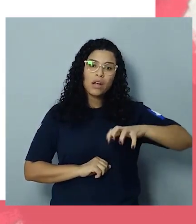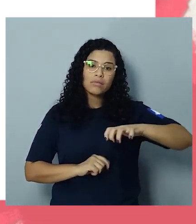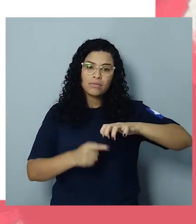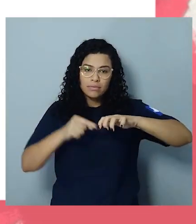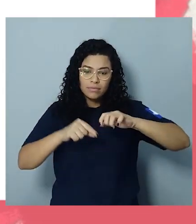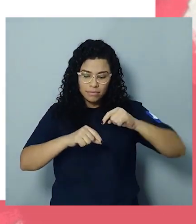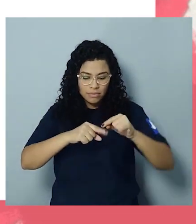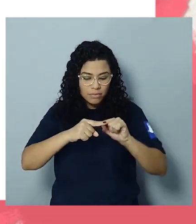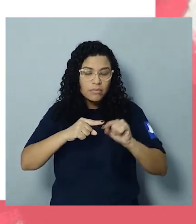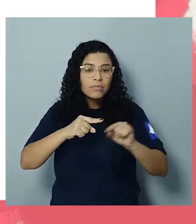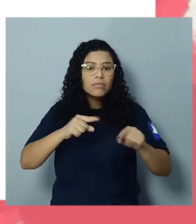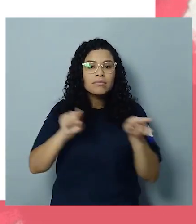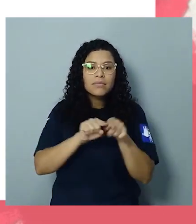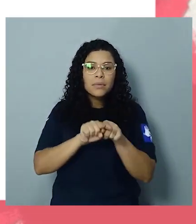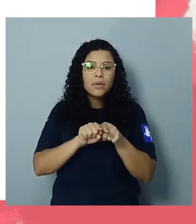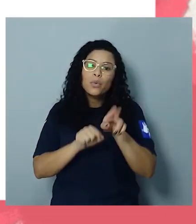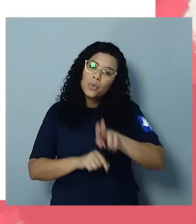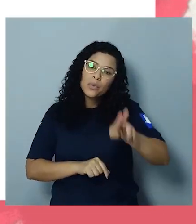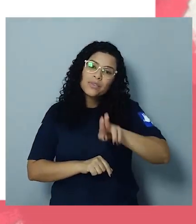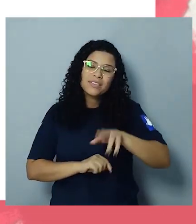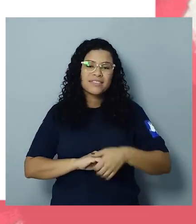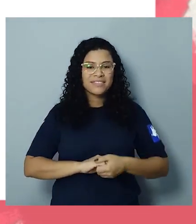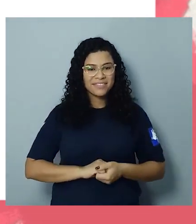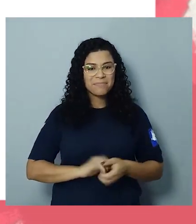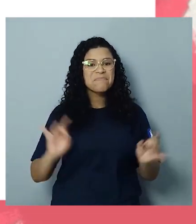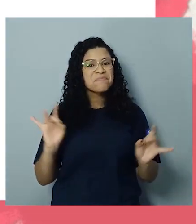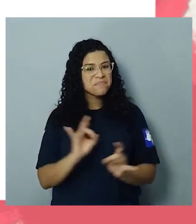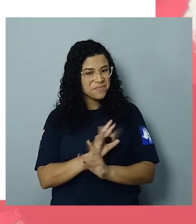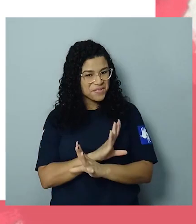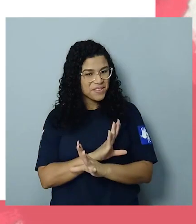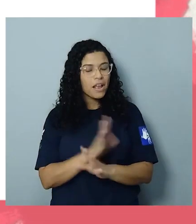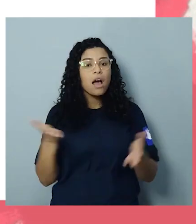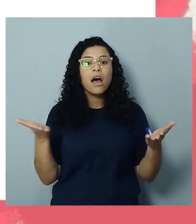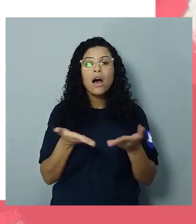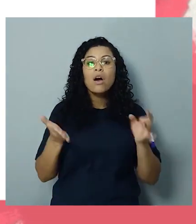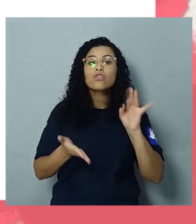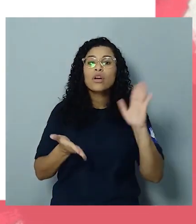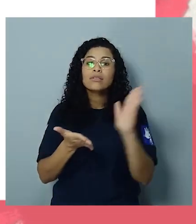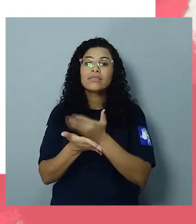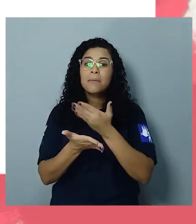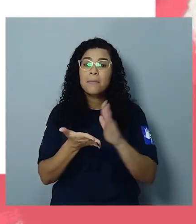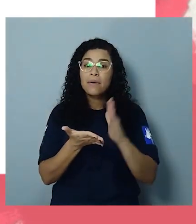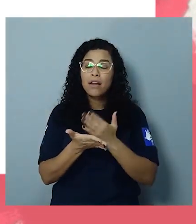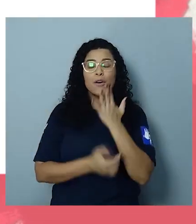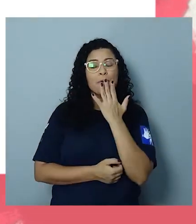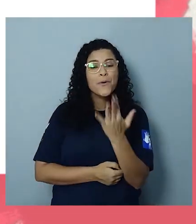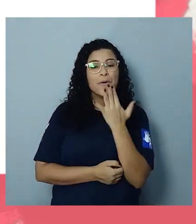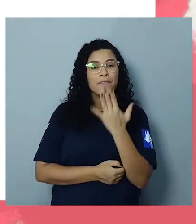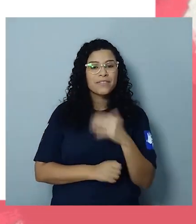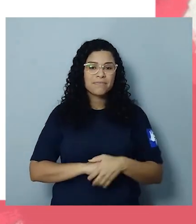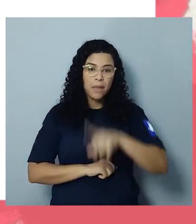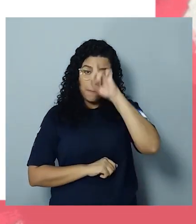bichinhos que andam com suas Patinhas no chão então lagartixa formiga Aranha tatuzinho Centopéia Pronto agora é só separar